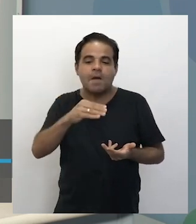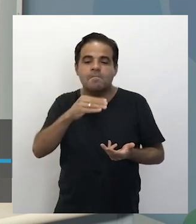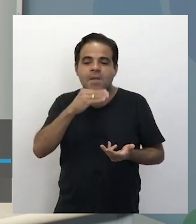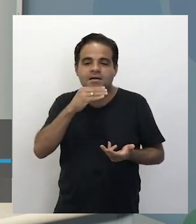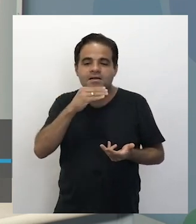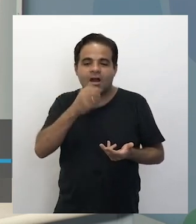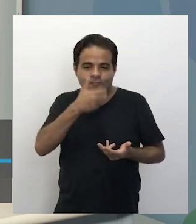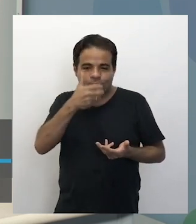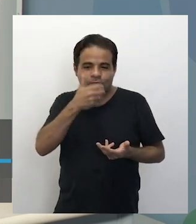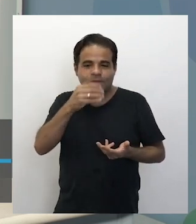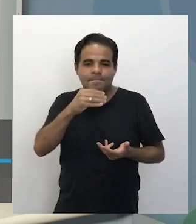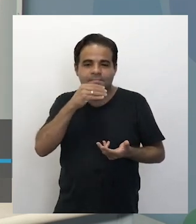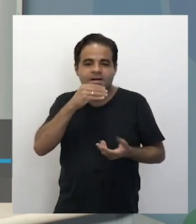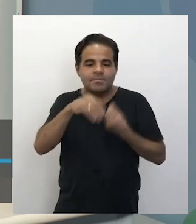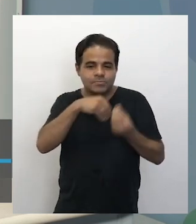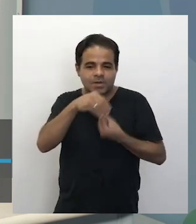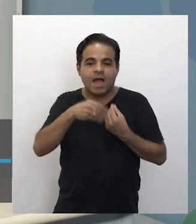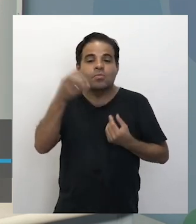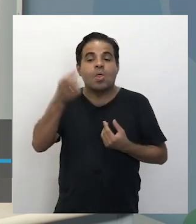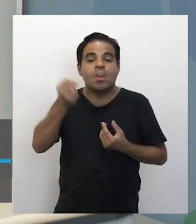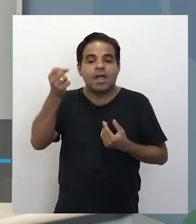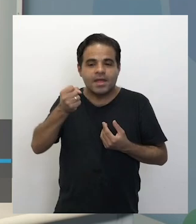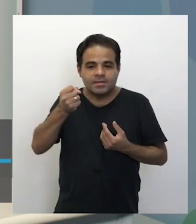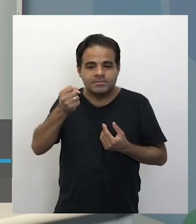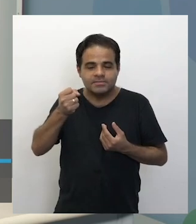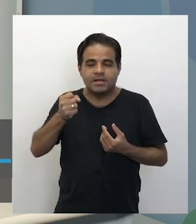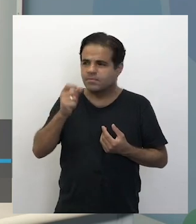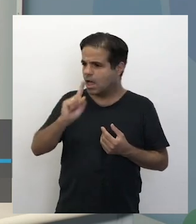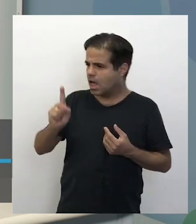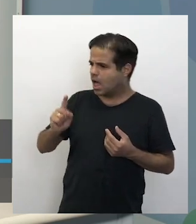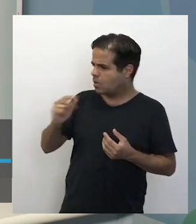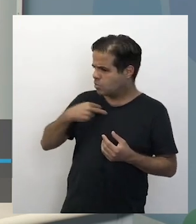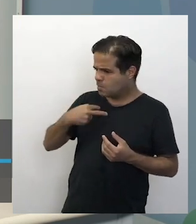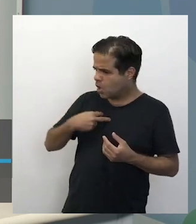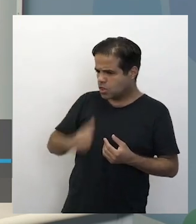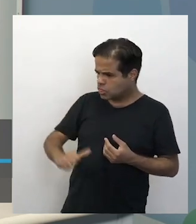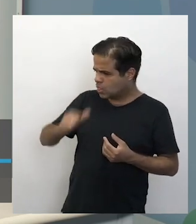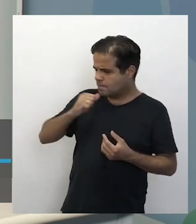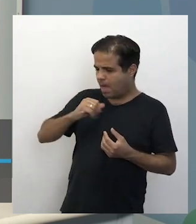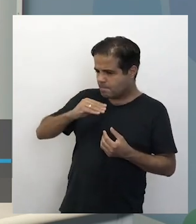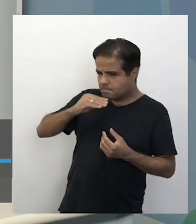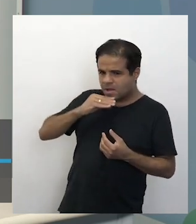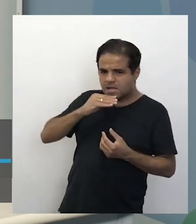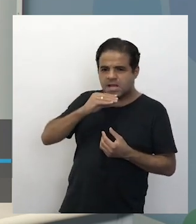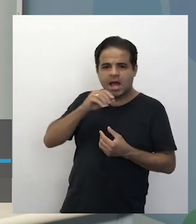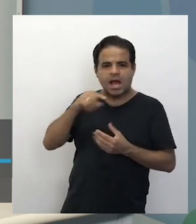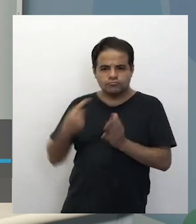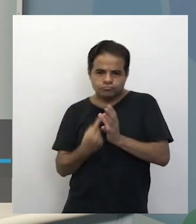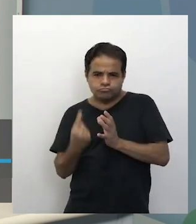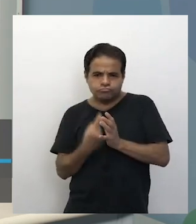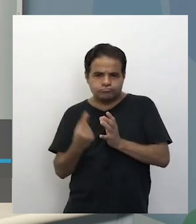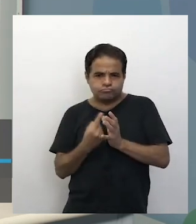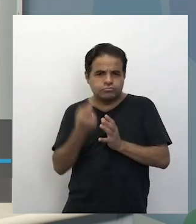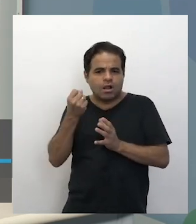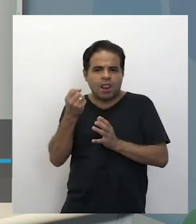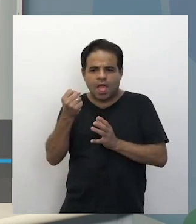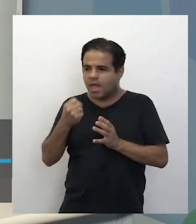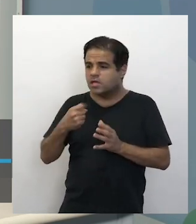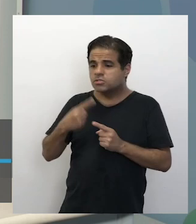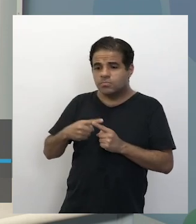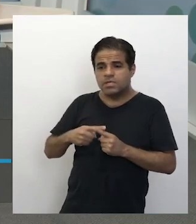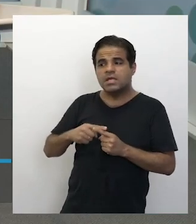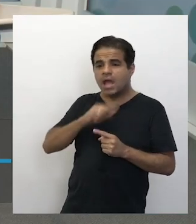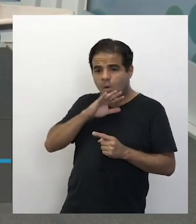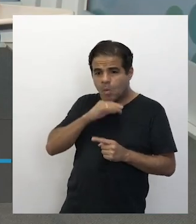falam que manga com leite faz mal, é porque alguém contou isso pra gente e às vezes a gente acaba arrastando isso pro resto da nossa vida. E